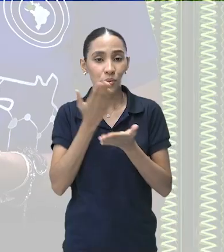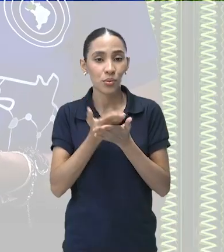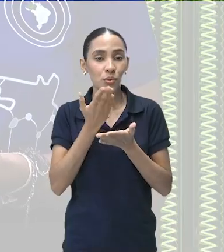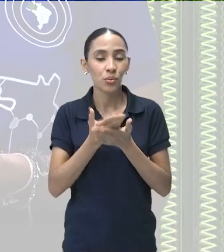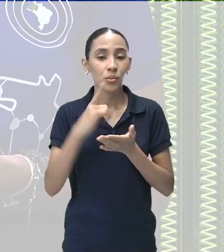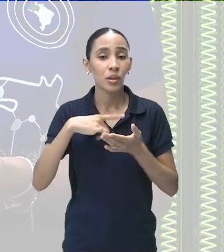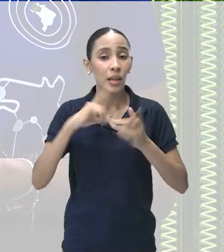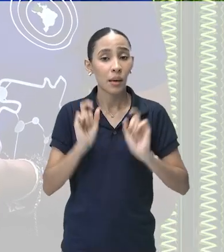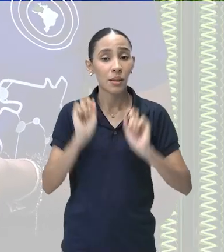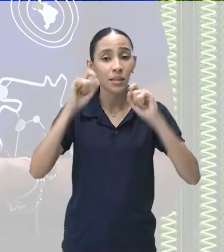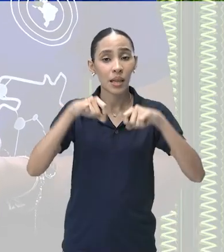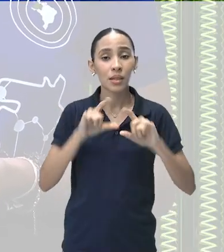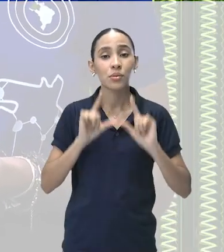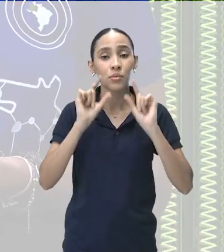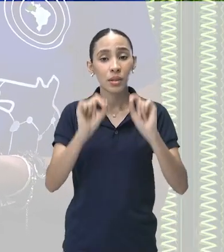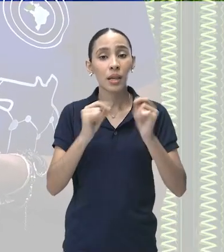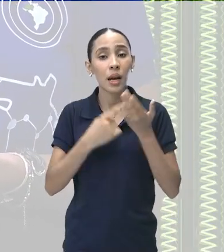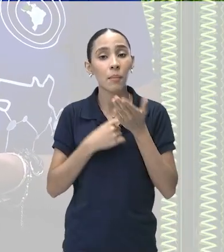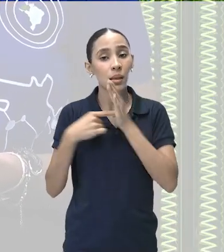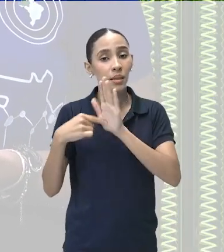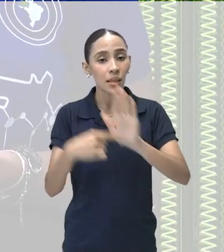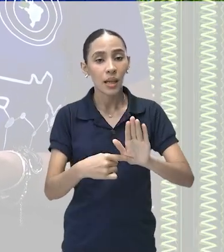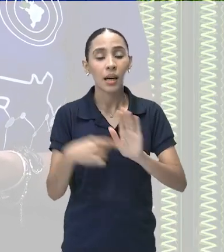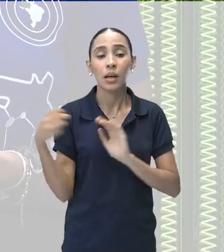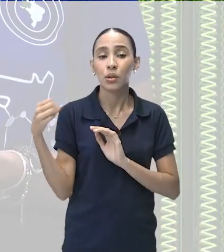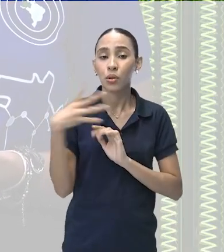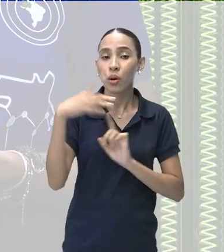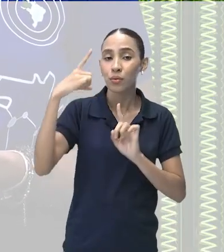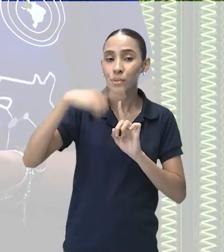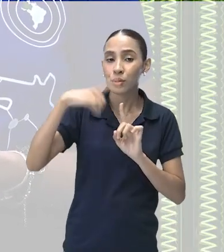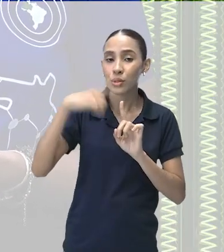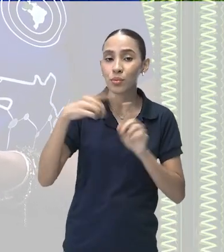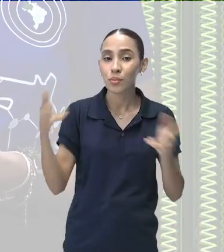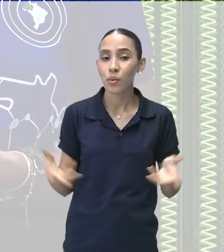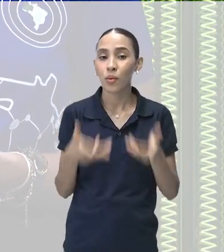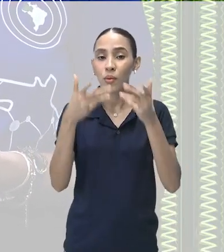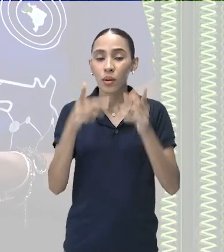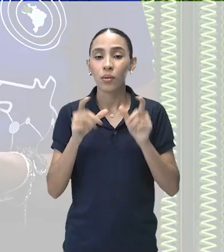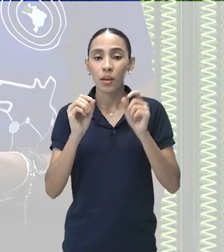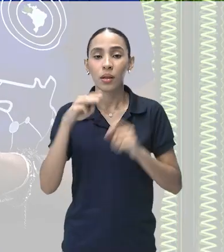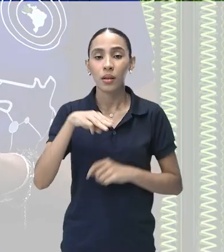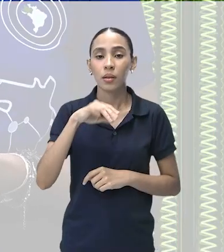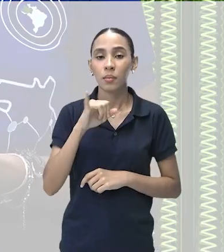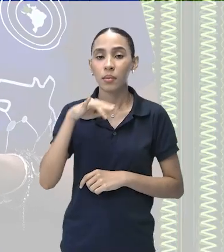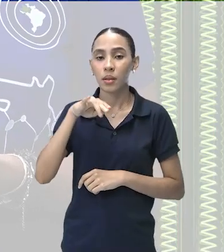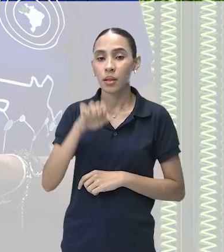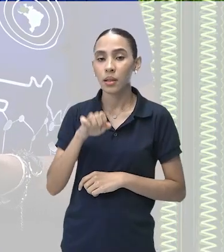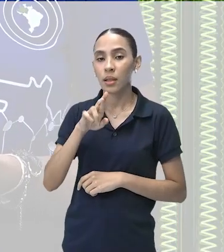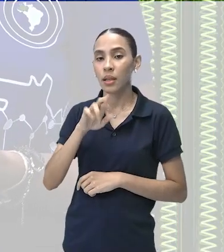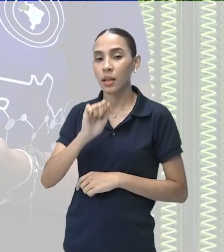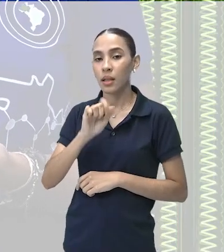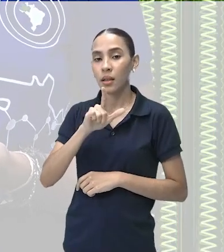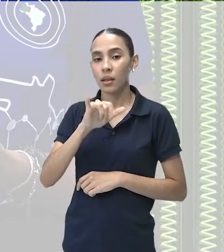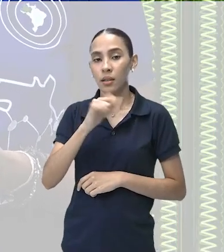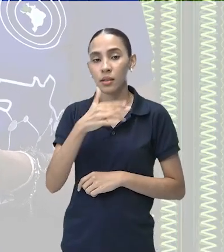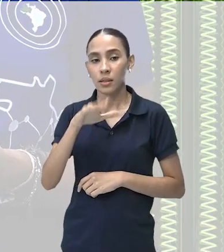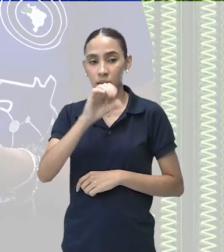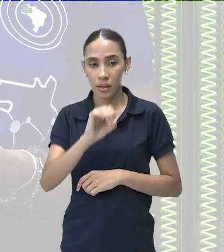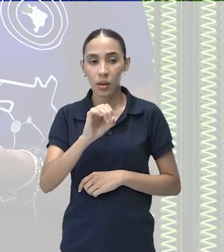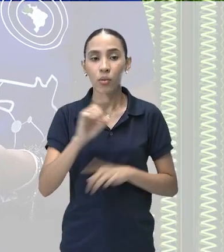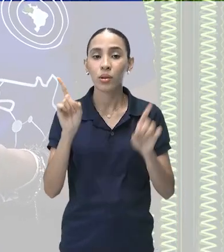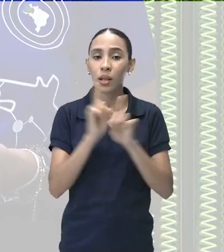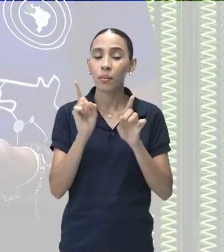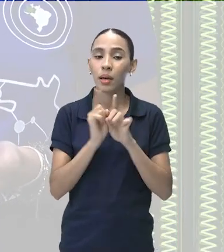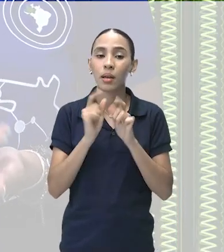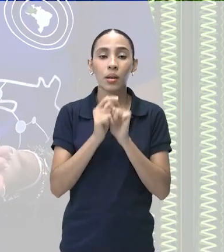ele tem o potencial de revelar novas maneiras de promover a mineralização e o crescimento